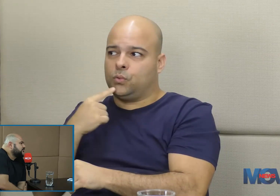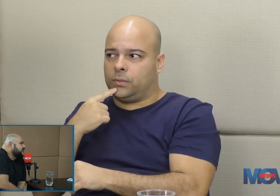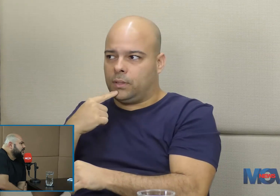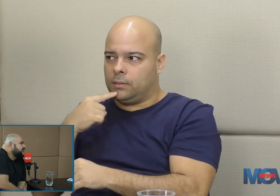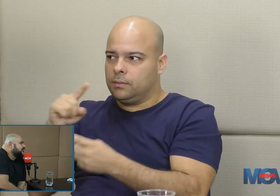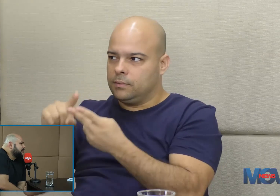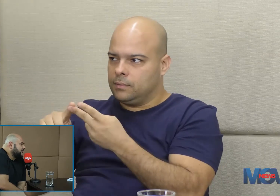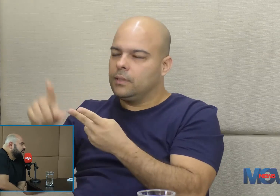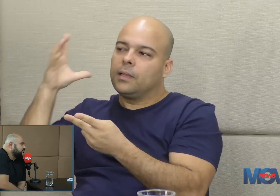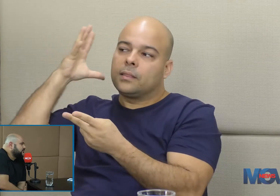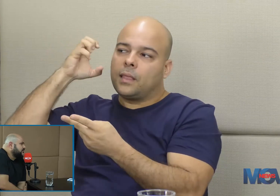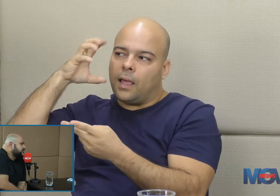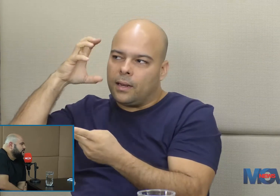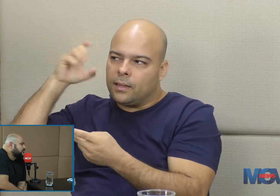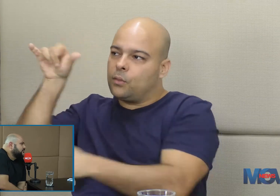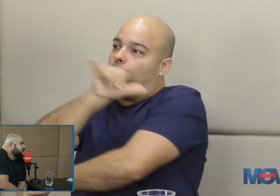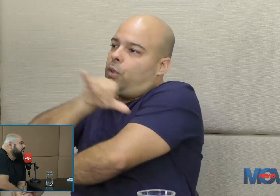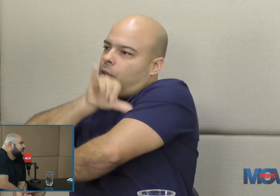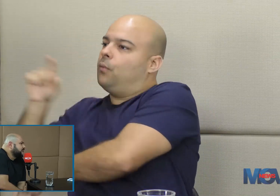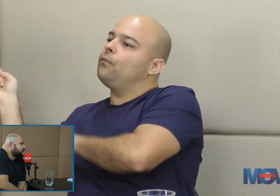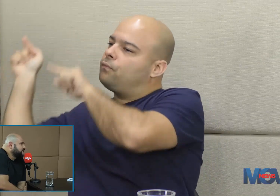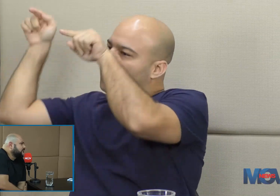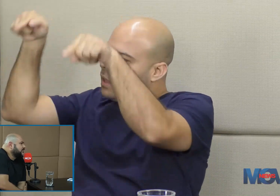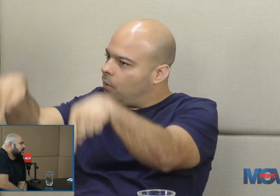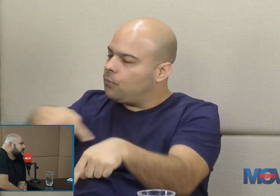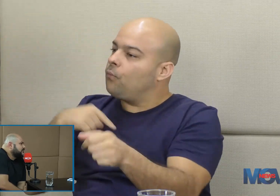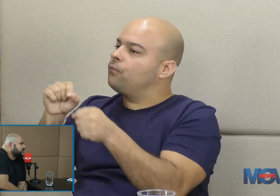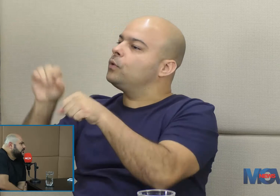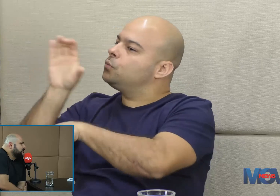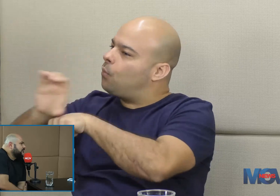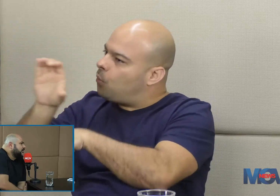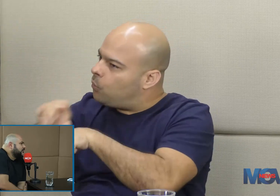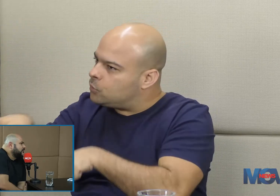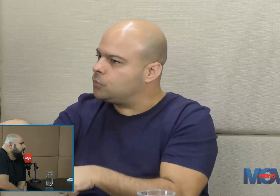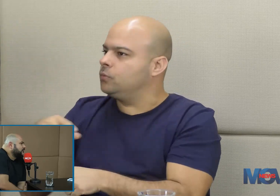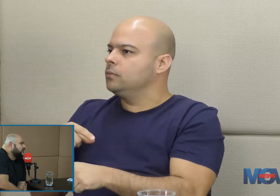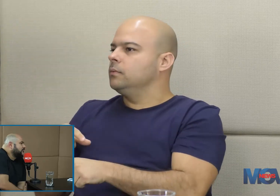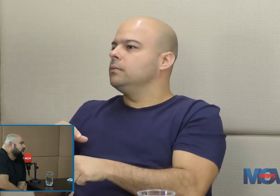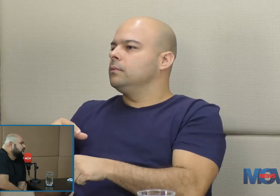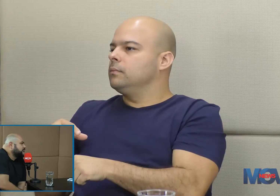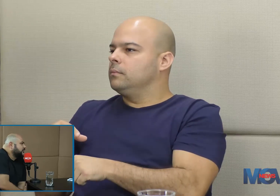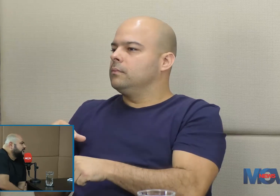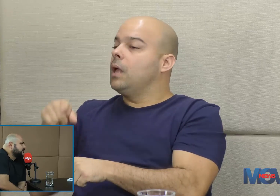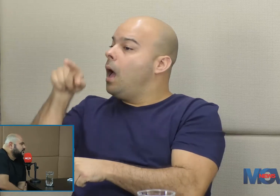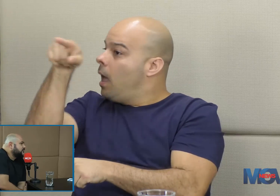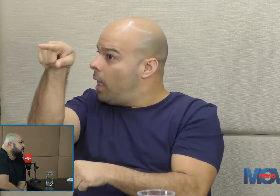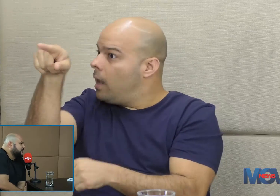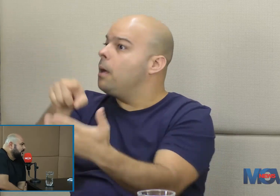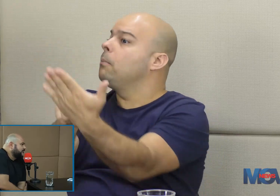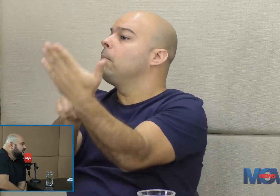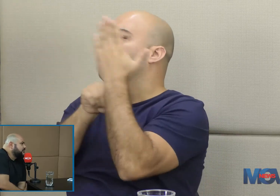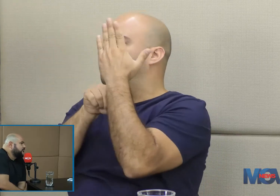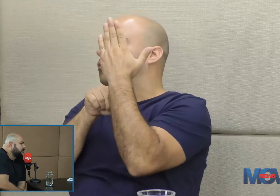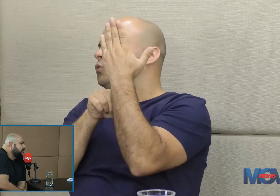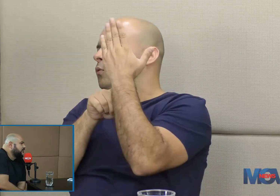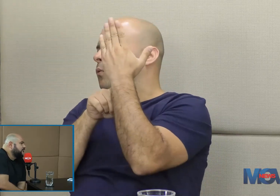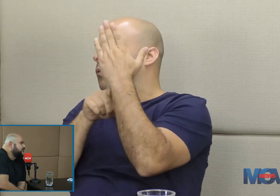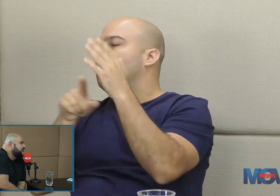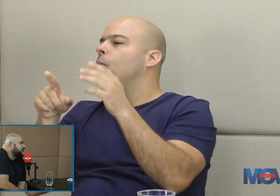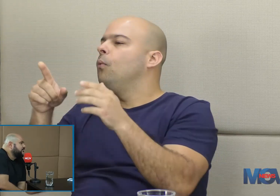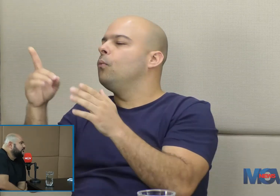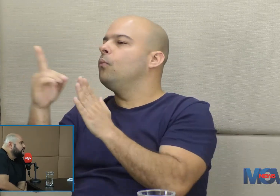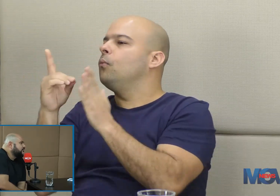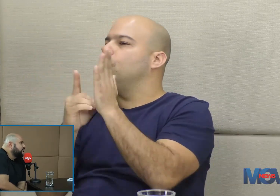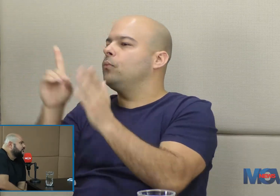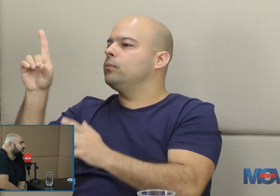Tinha a professora Eliana, professora surda. Tinha também outros professores, eu também fiz no